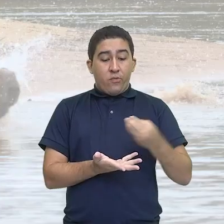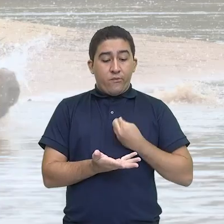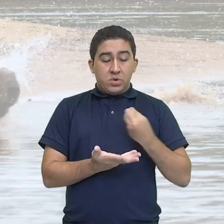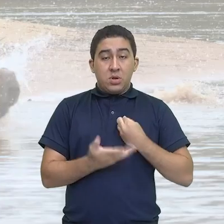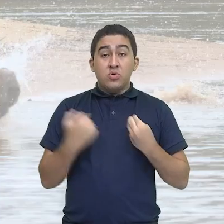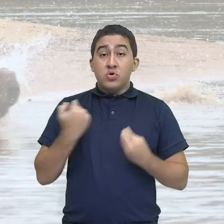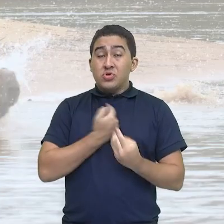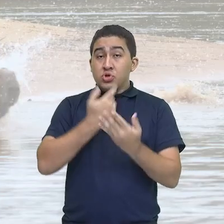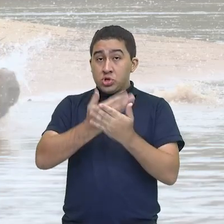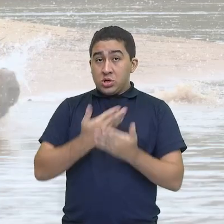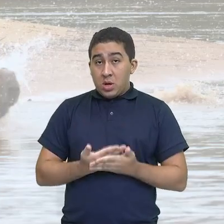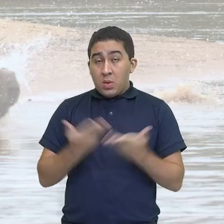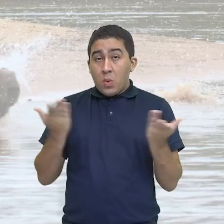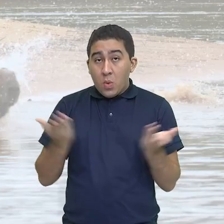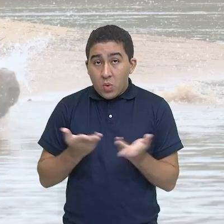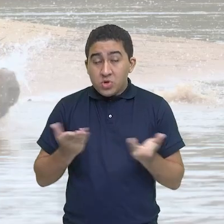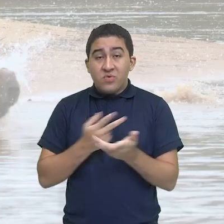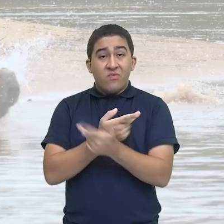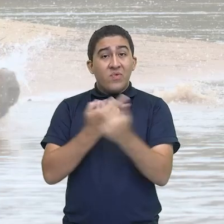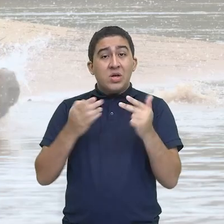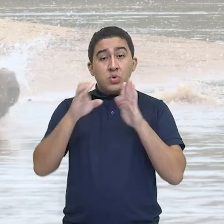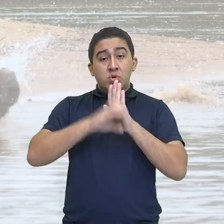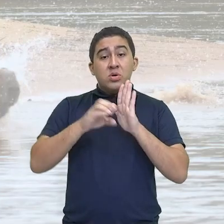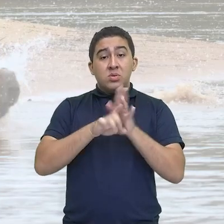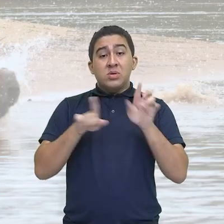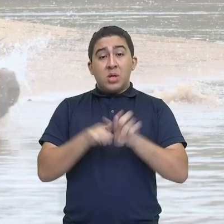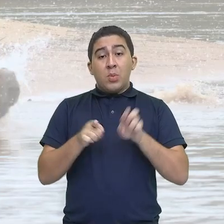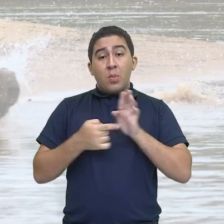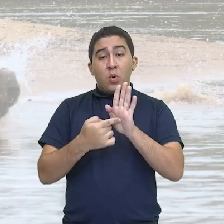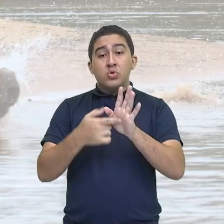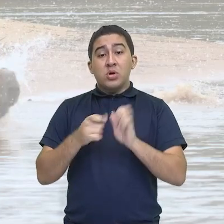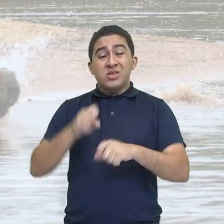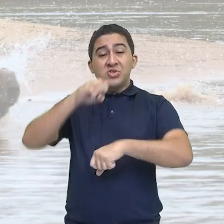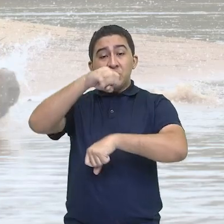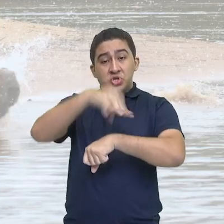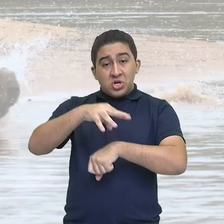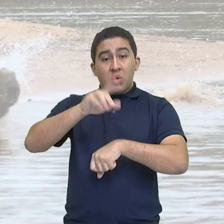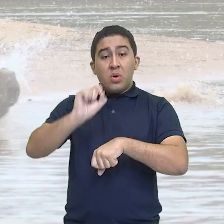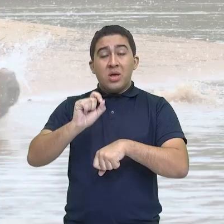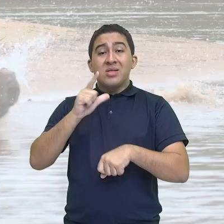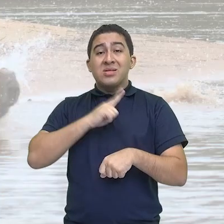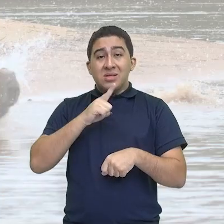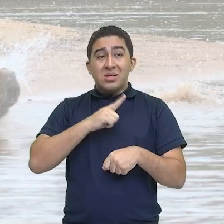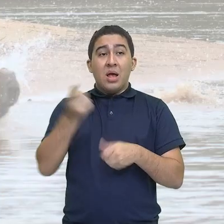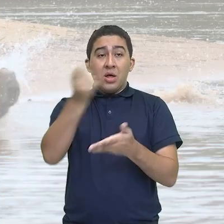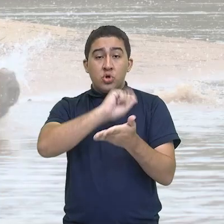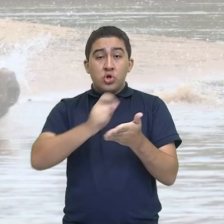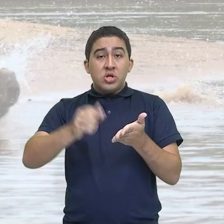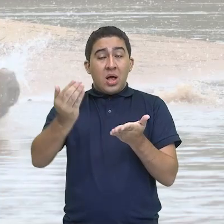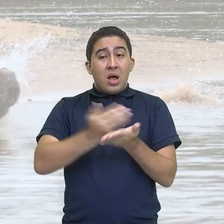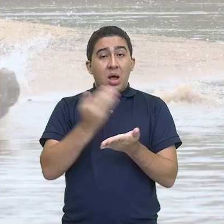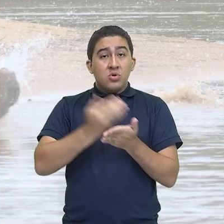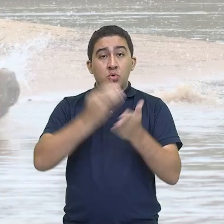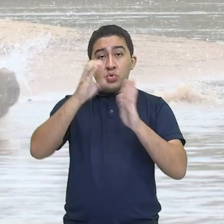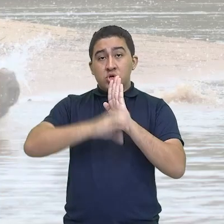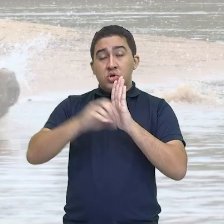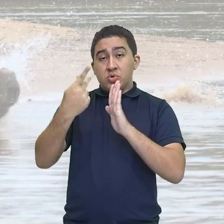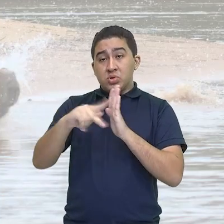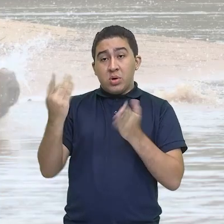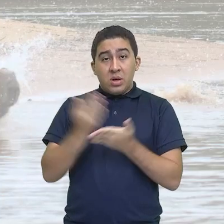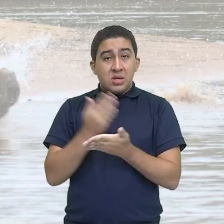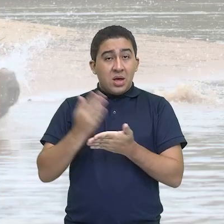nessa aula vários conceitos e eu quero deixar para você a recomendação de ter anotado esses conceitos no seu